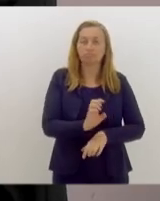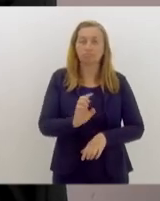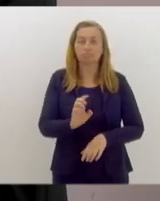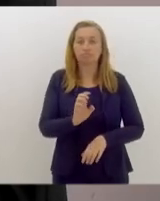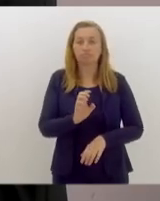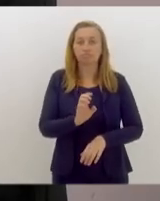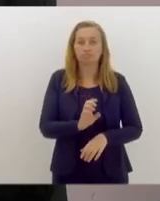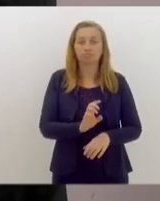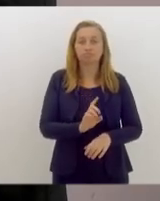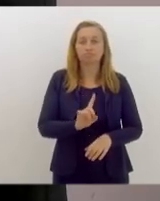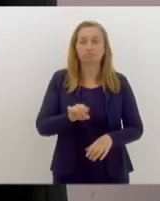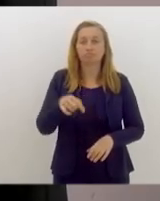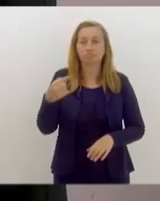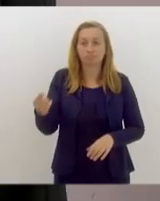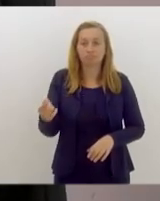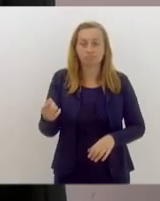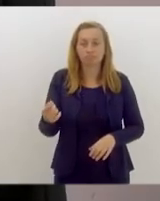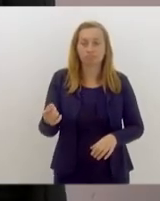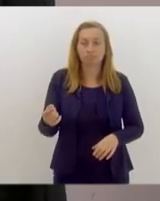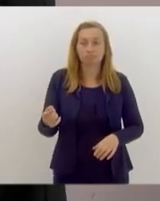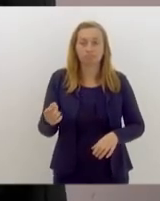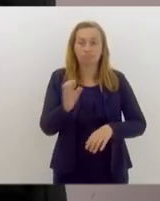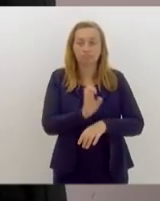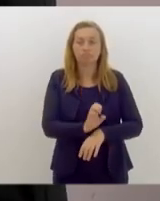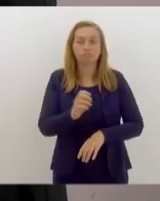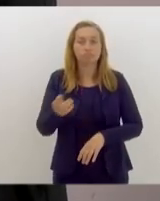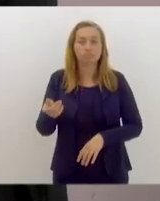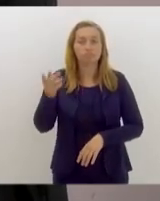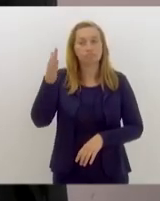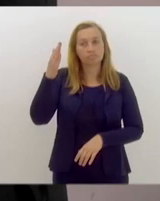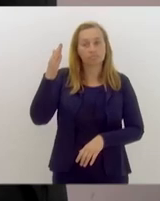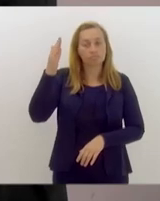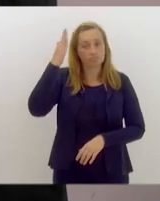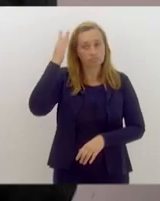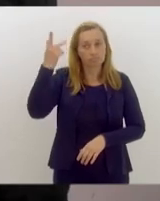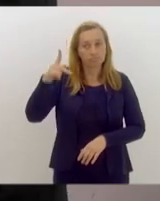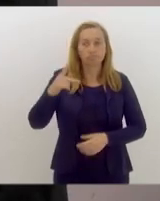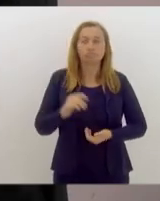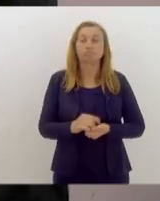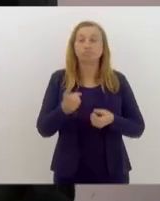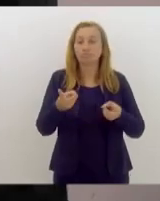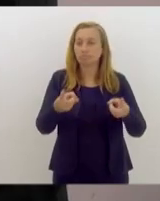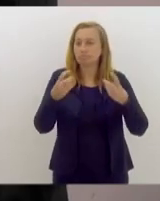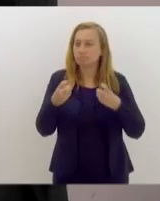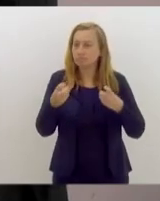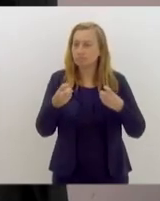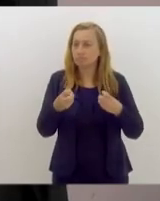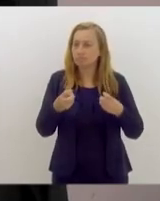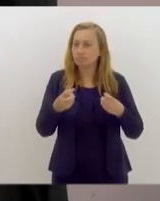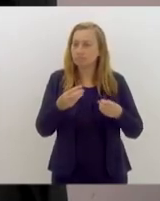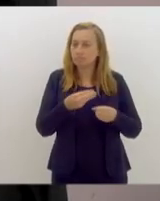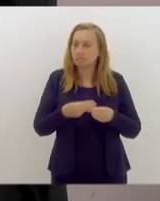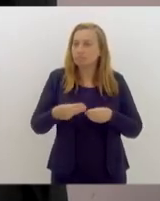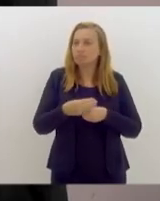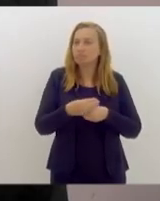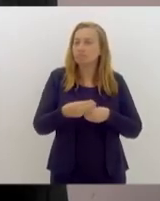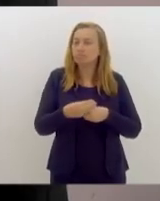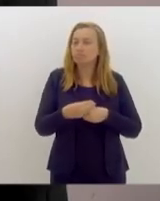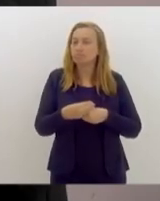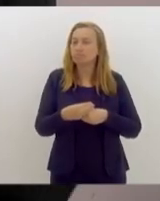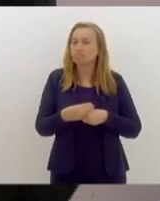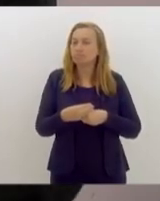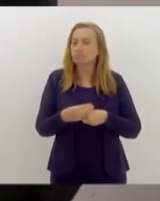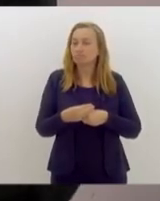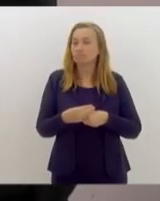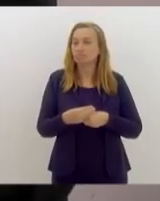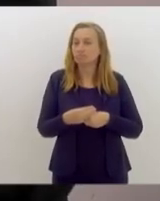é? E aí, quando alguns deputados mais atentos começaram a ler, perceberam menções a municípios paranaenses. E aí a